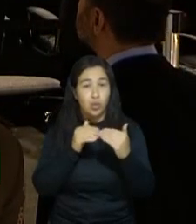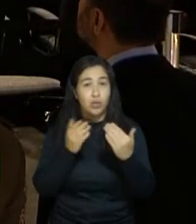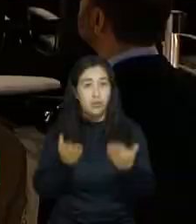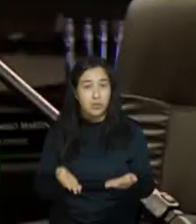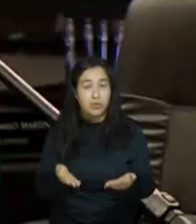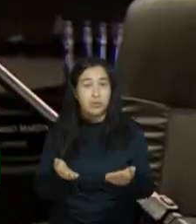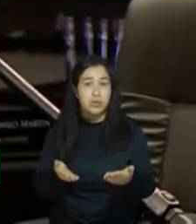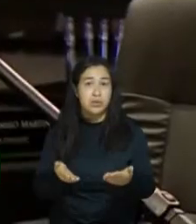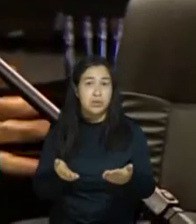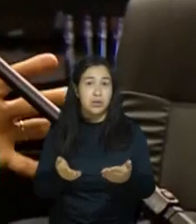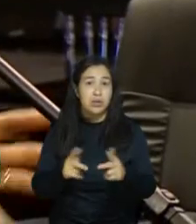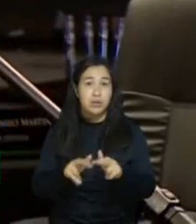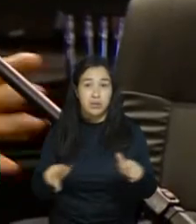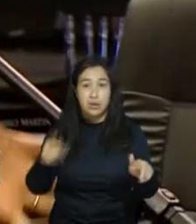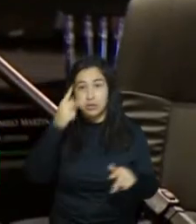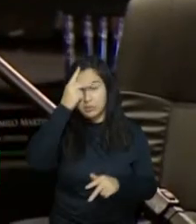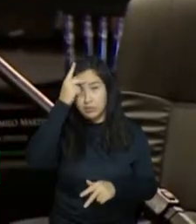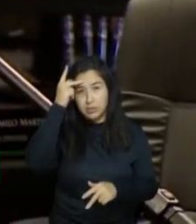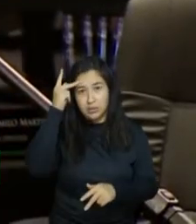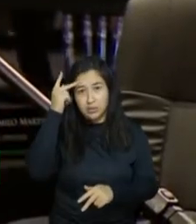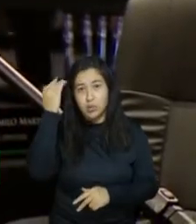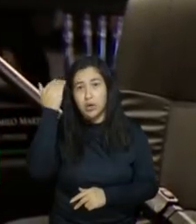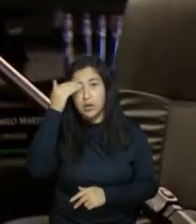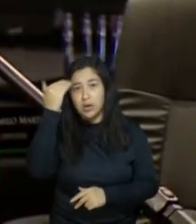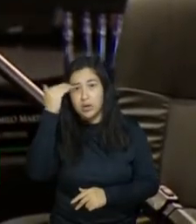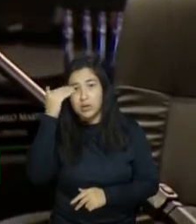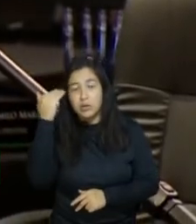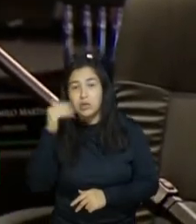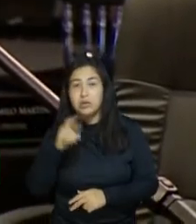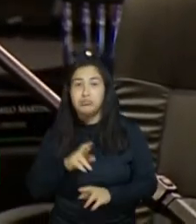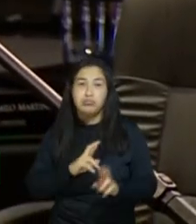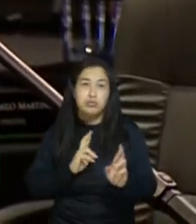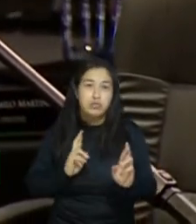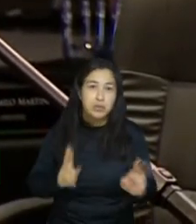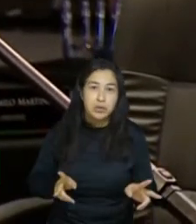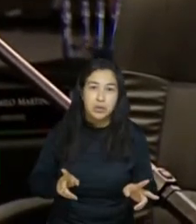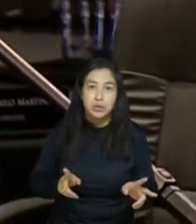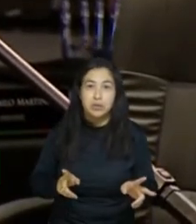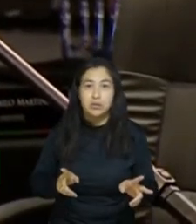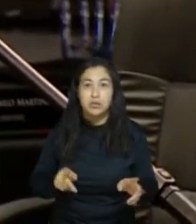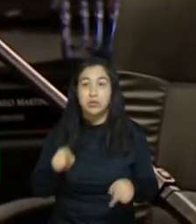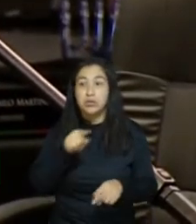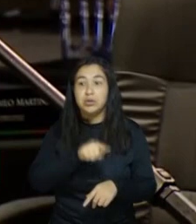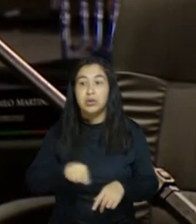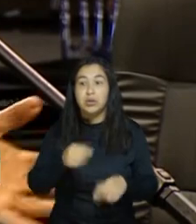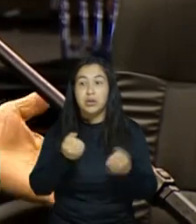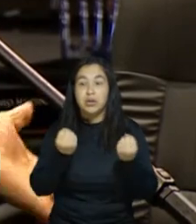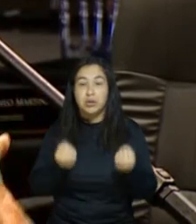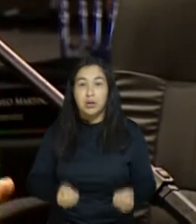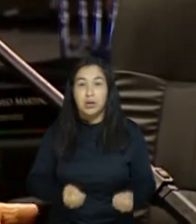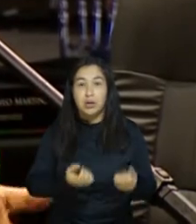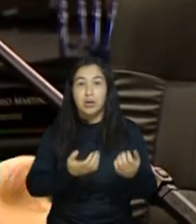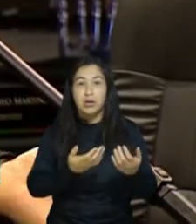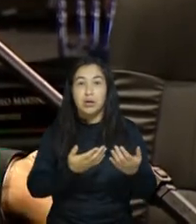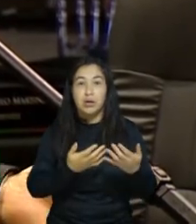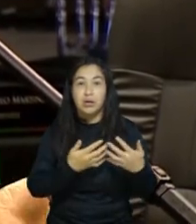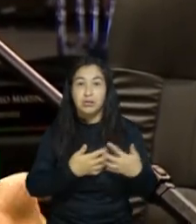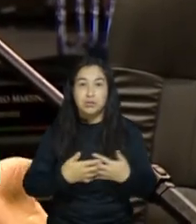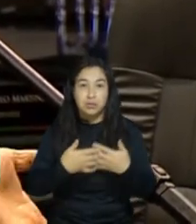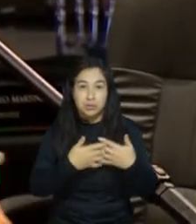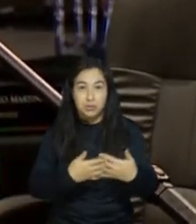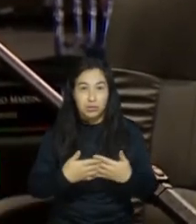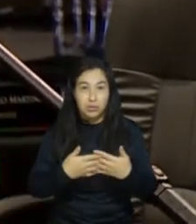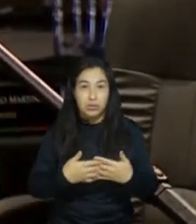eventualmente tem algum impedimento que cheguem as cargas. Mas também dizer que